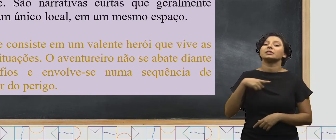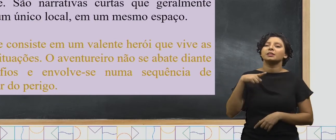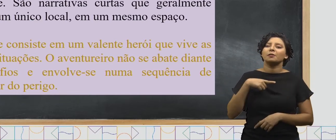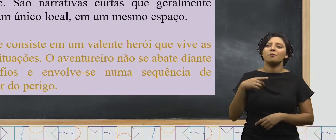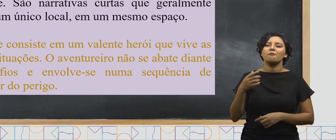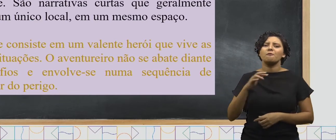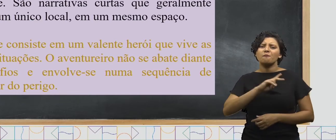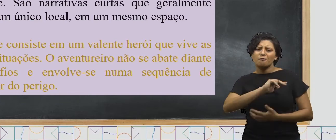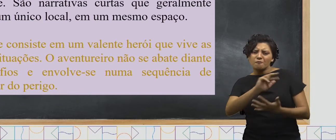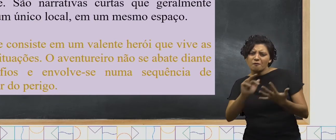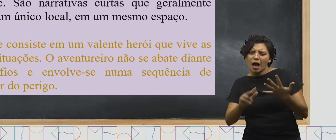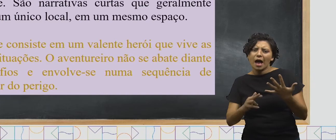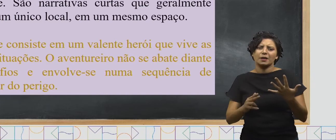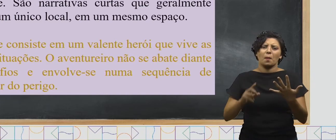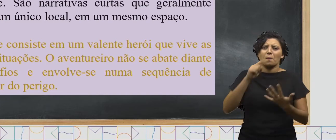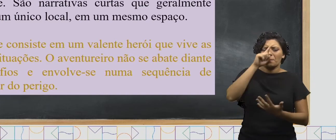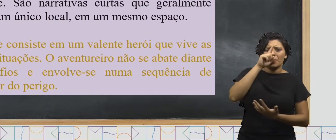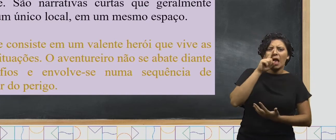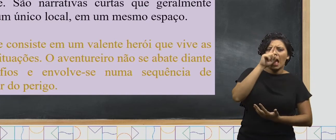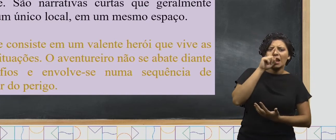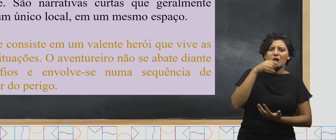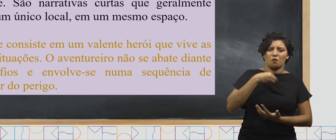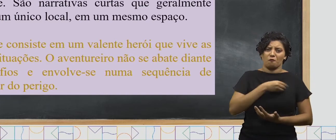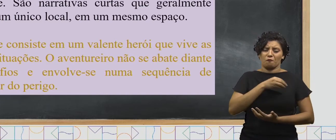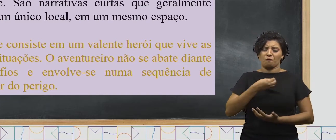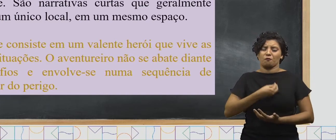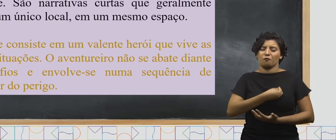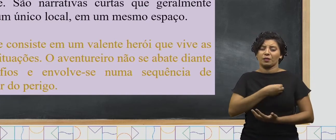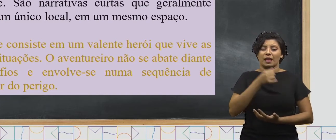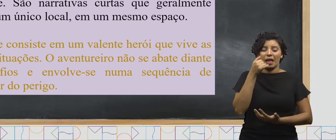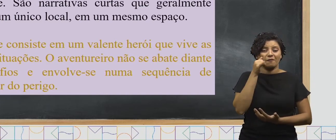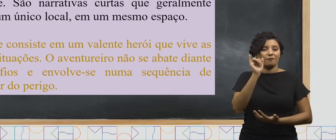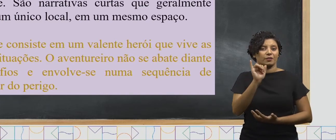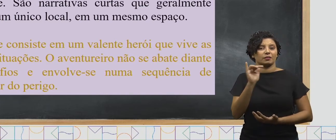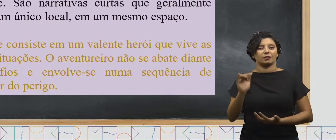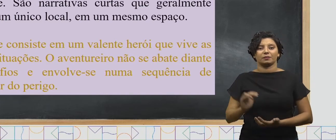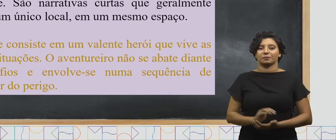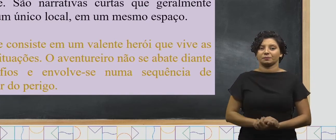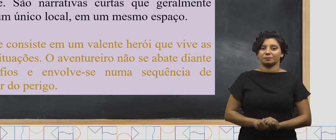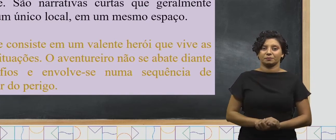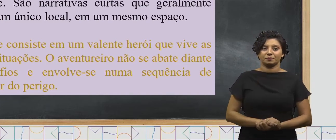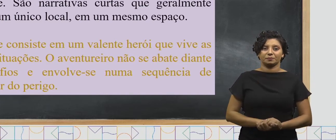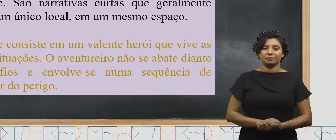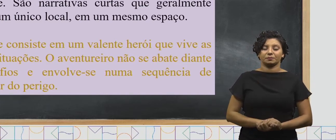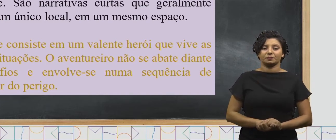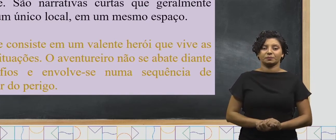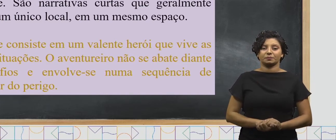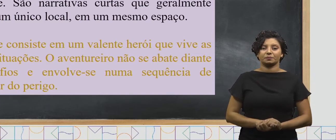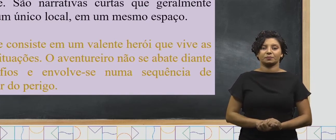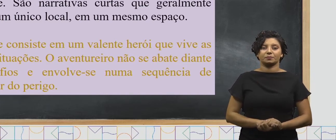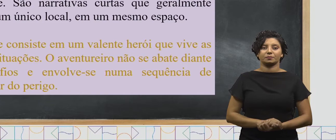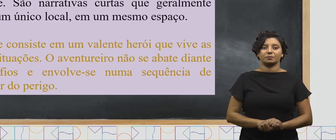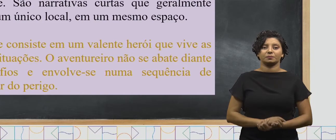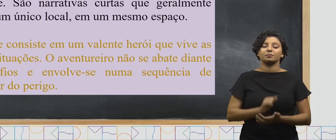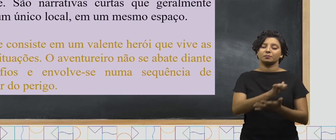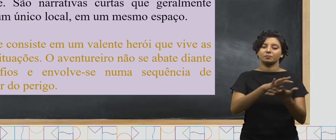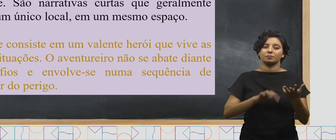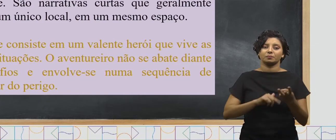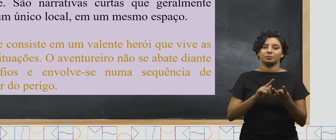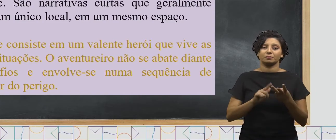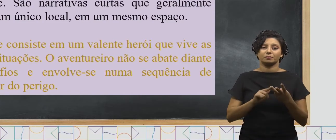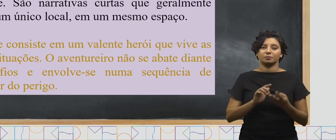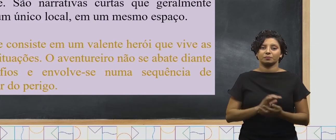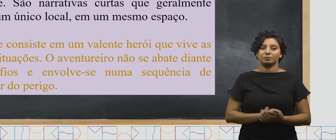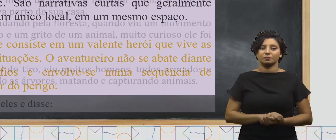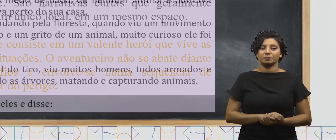envolve-se numa sequência de peripécias para escapar do perigo. Passemos agora para a